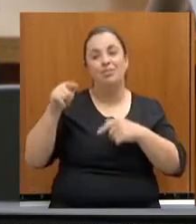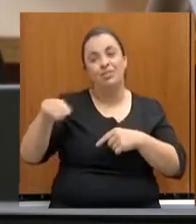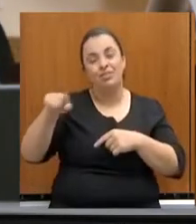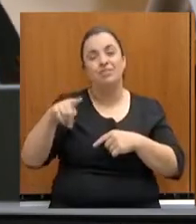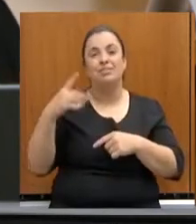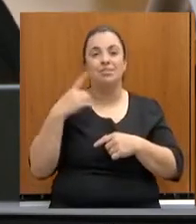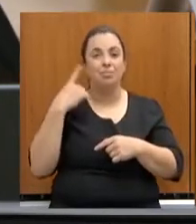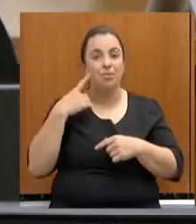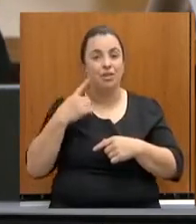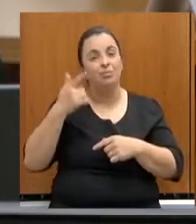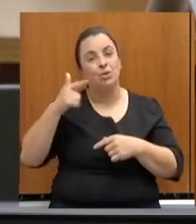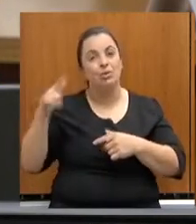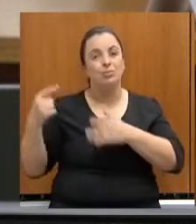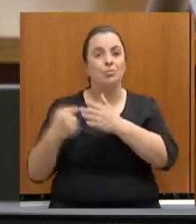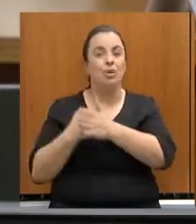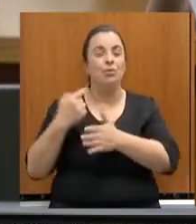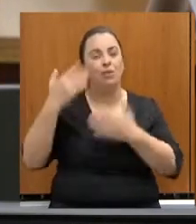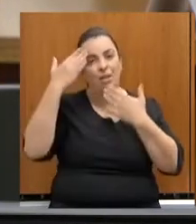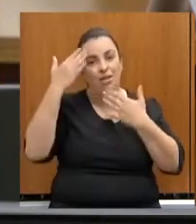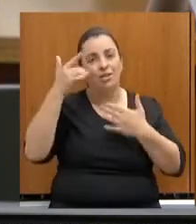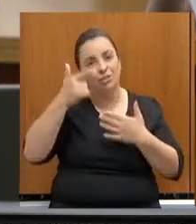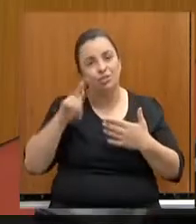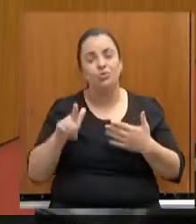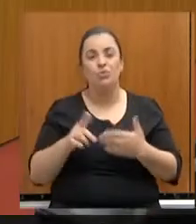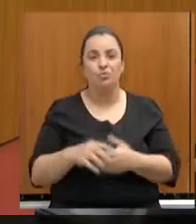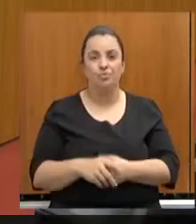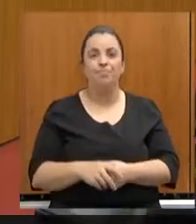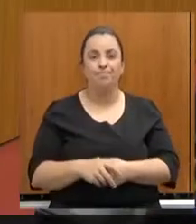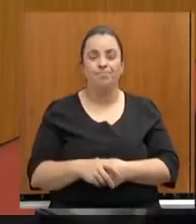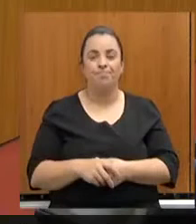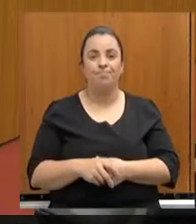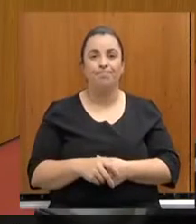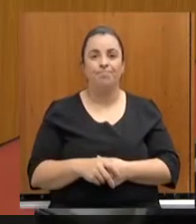para Os questionamentos agradeço mais uma vez oportunidade